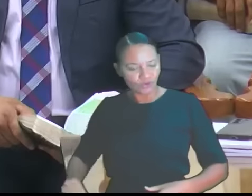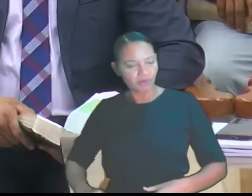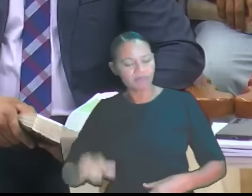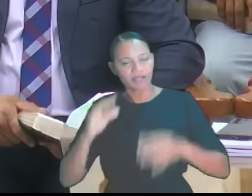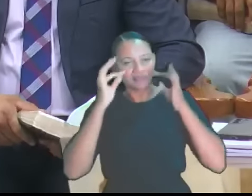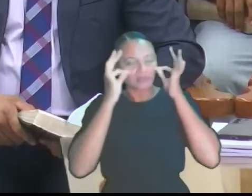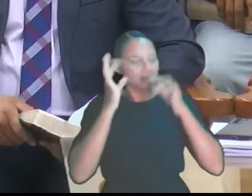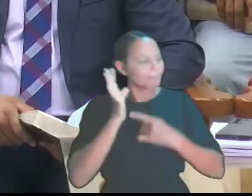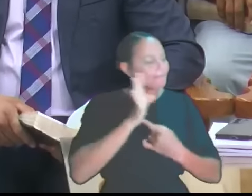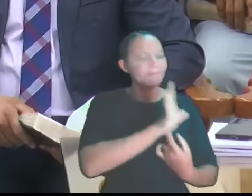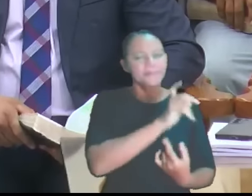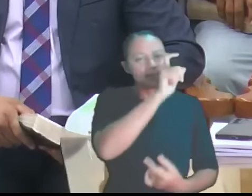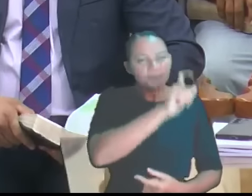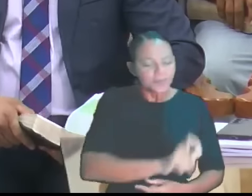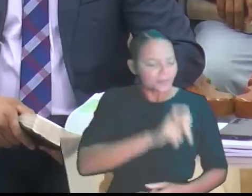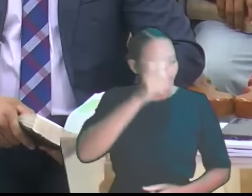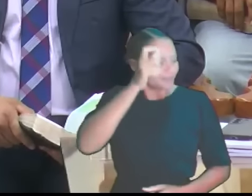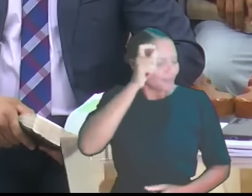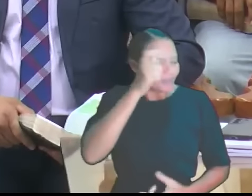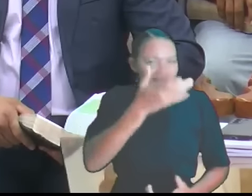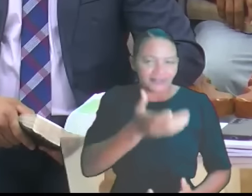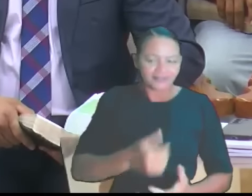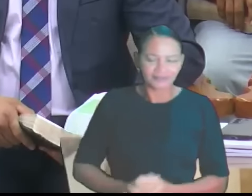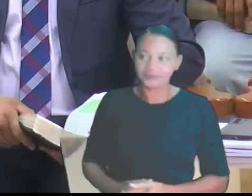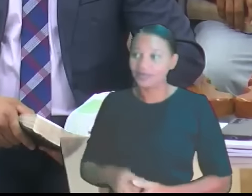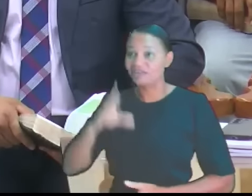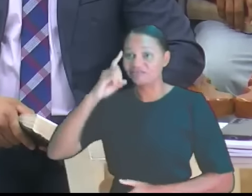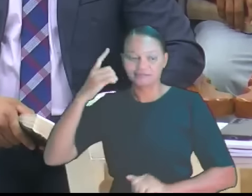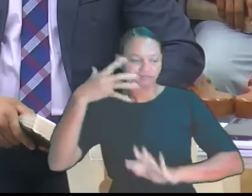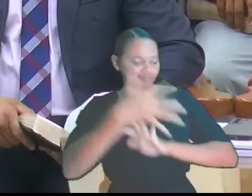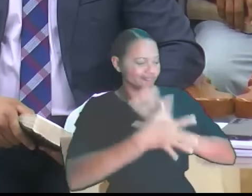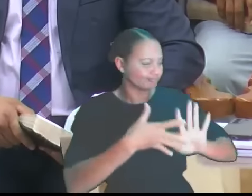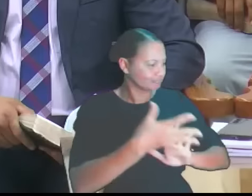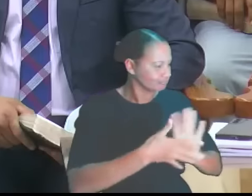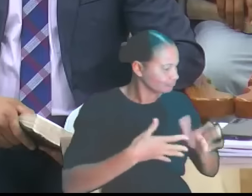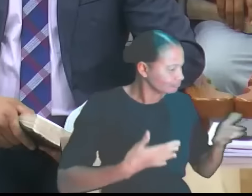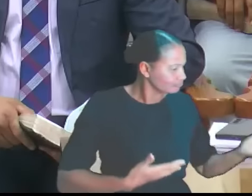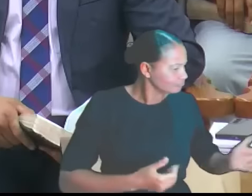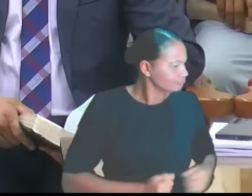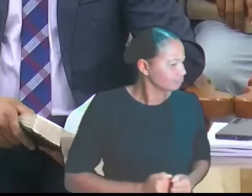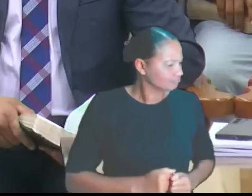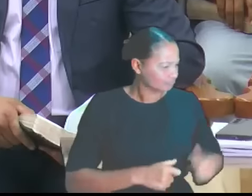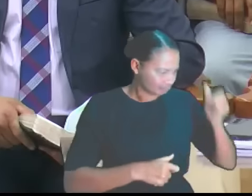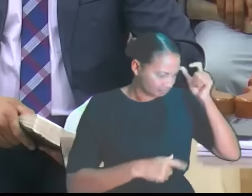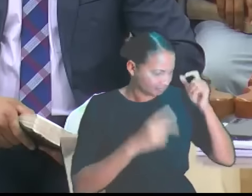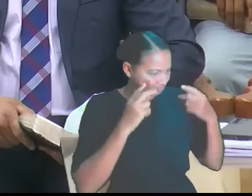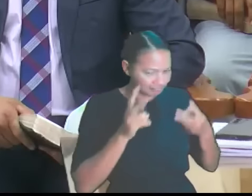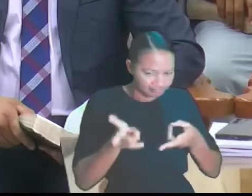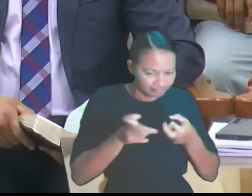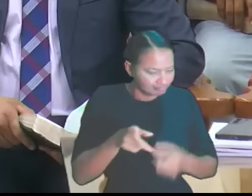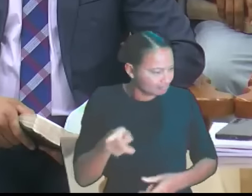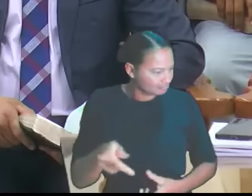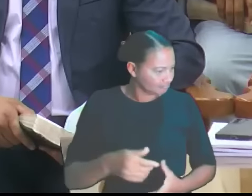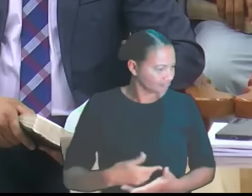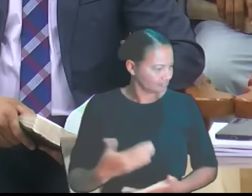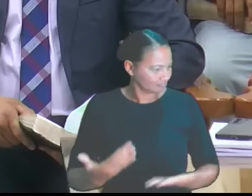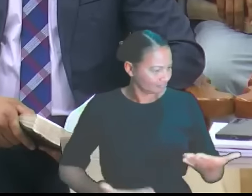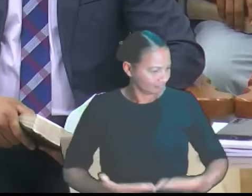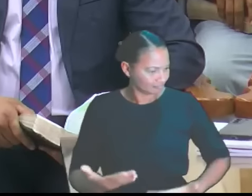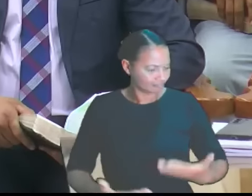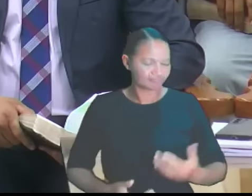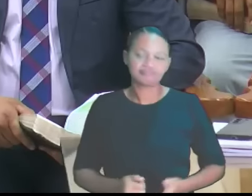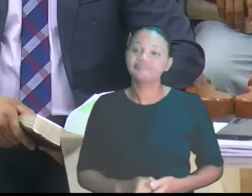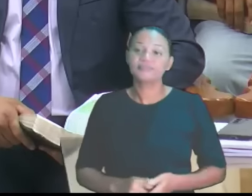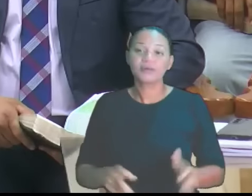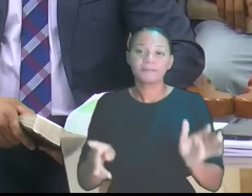Você observou lá o meu servo Jó? E aí Deus escreveu os adjetivos de